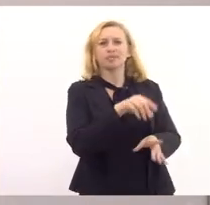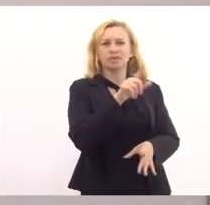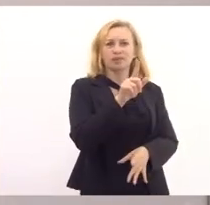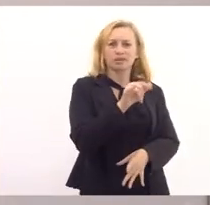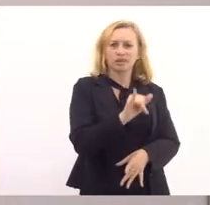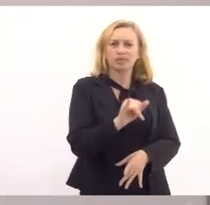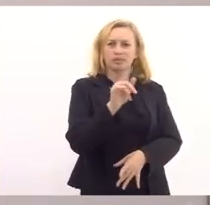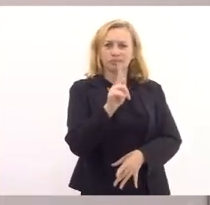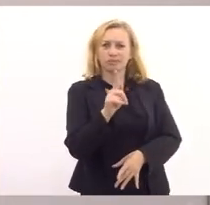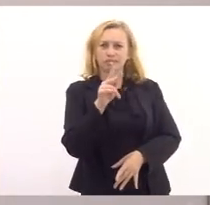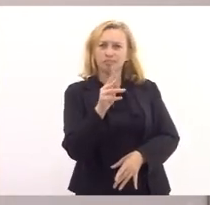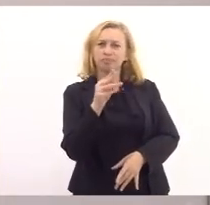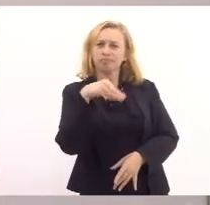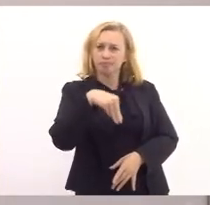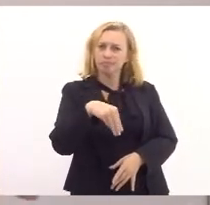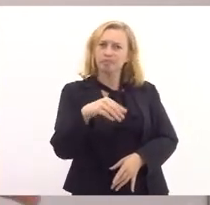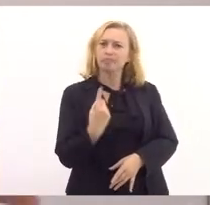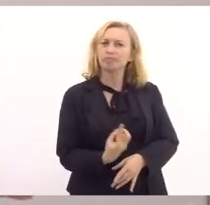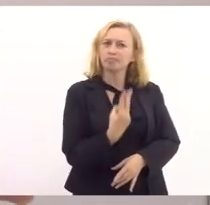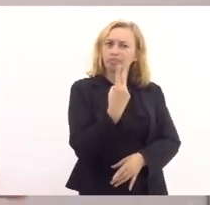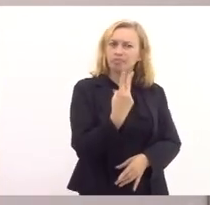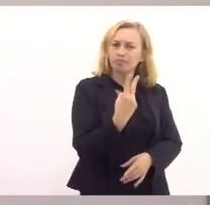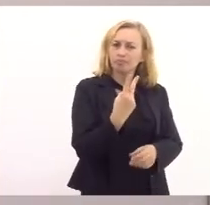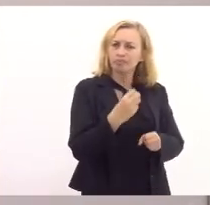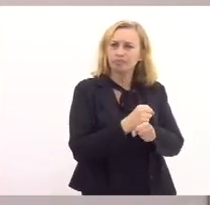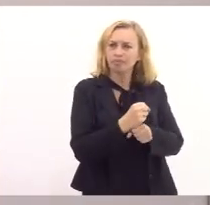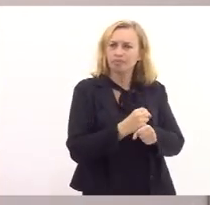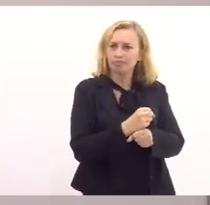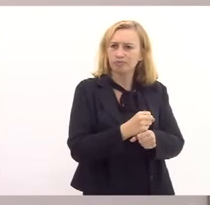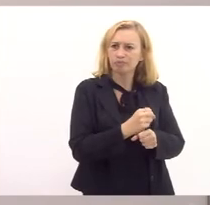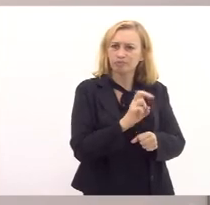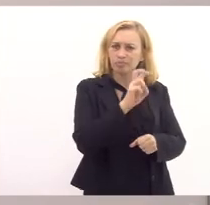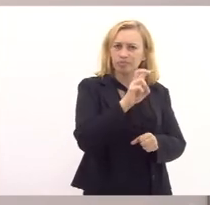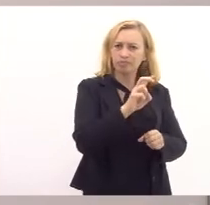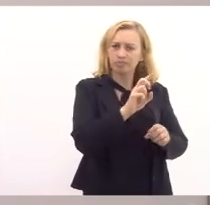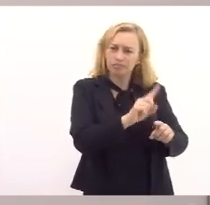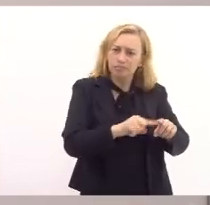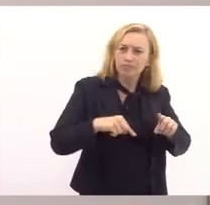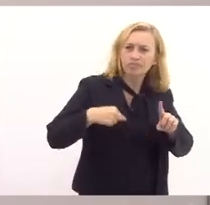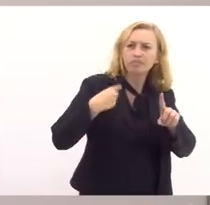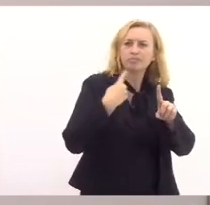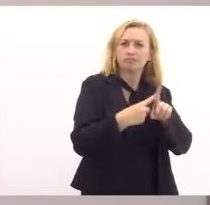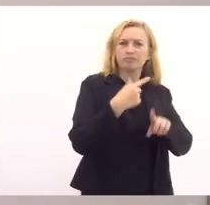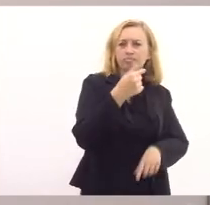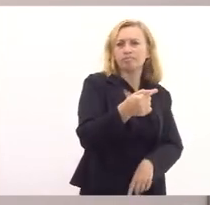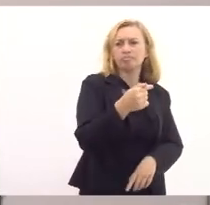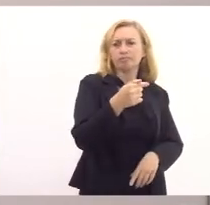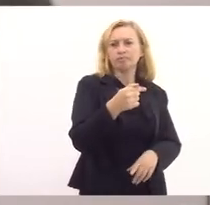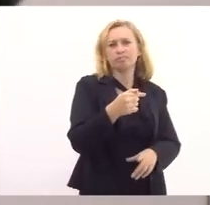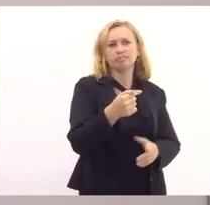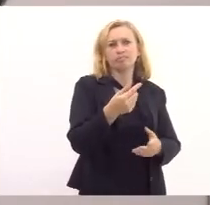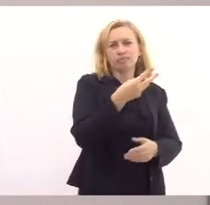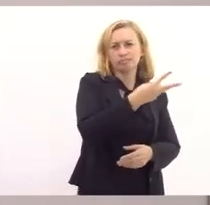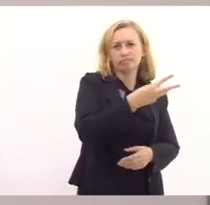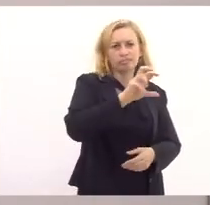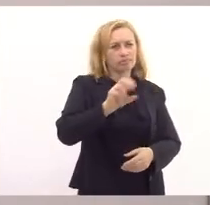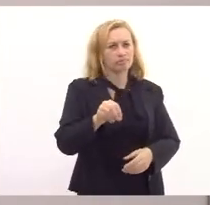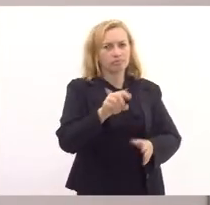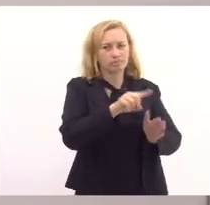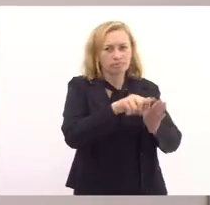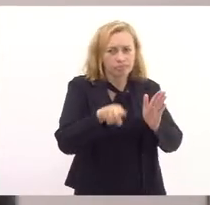IGPM de 2 anos em cima da tarifa de 5 leva para 7, se está transportando 350, vai cair